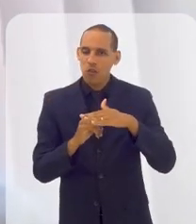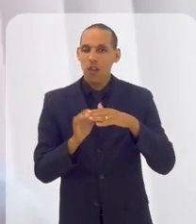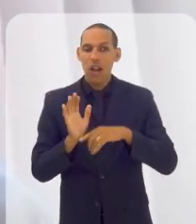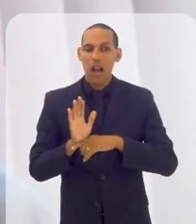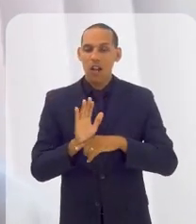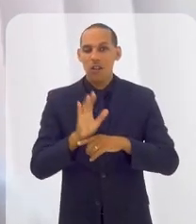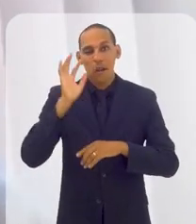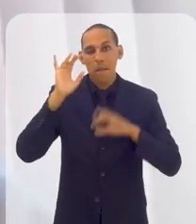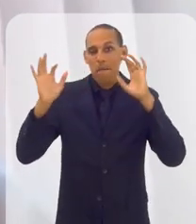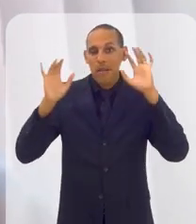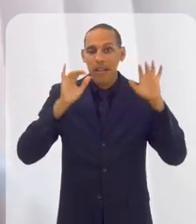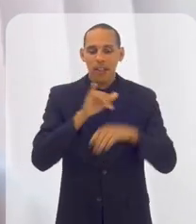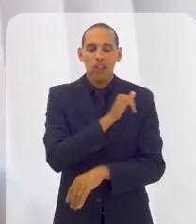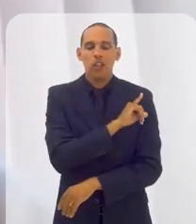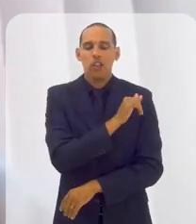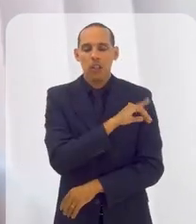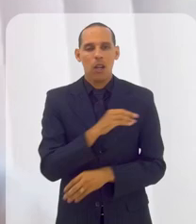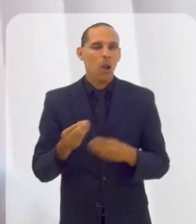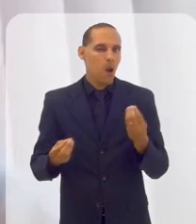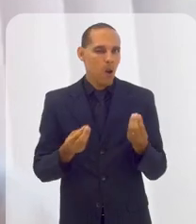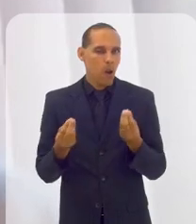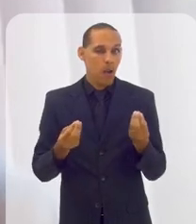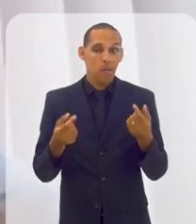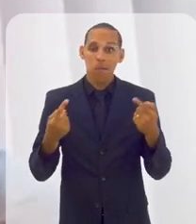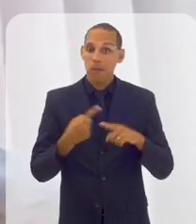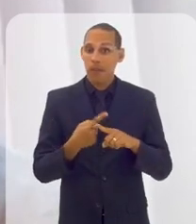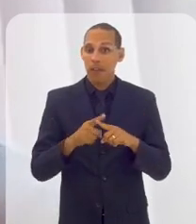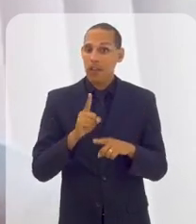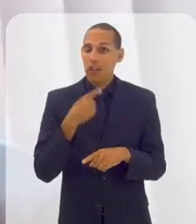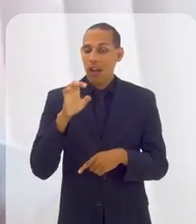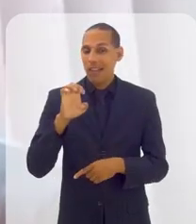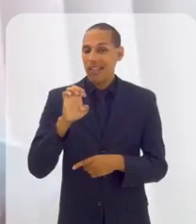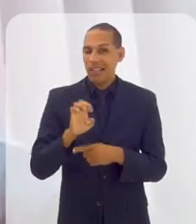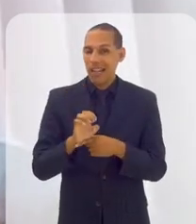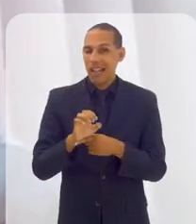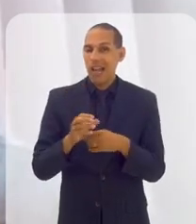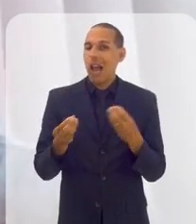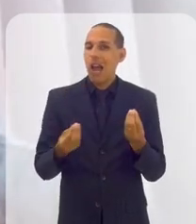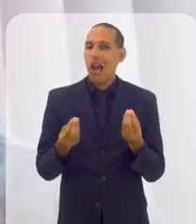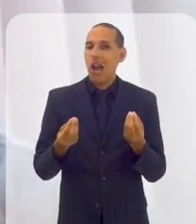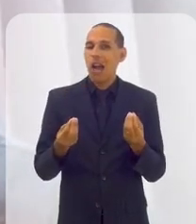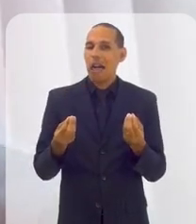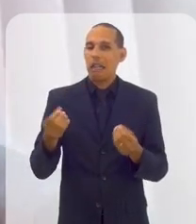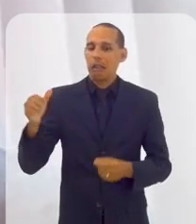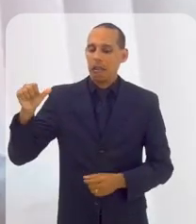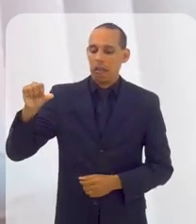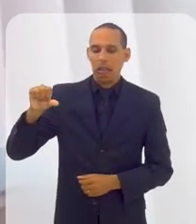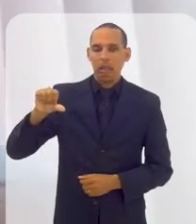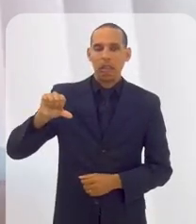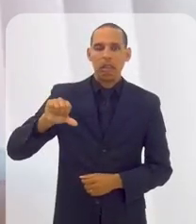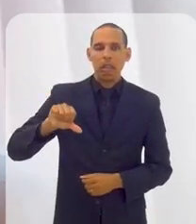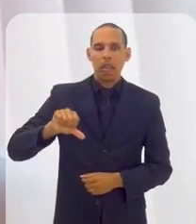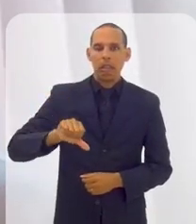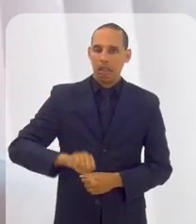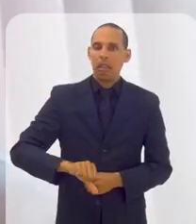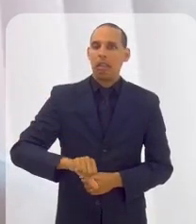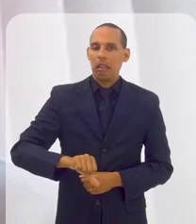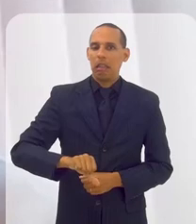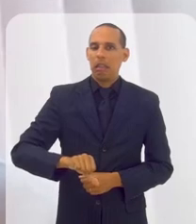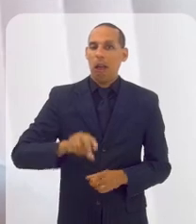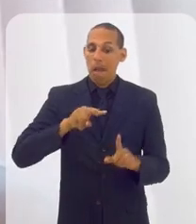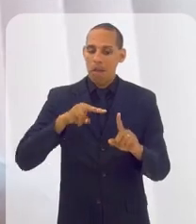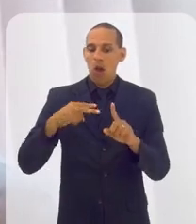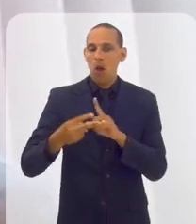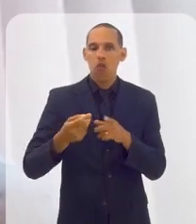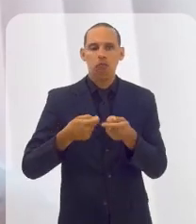do Estado de Janeiro, para pensar o nosso Estado. É bom lembrar que o nosso Estado vem descido ladeira abaixo do ponto de vista